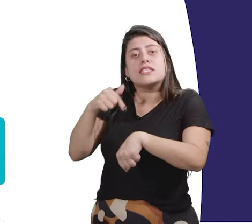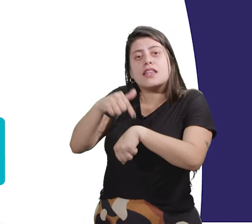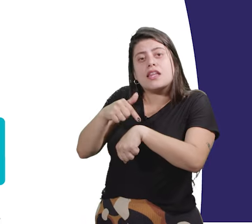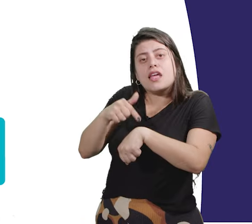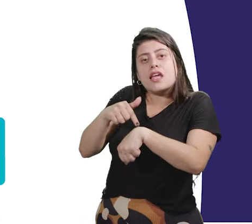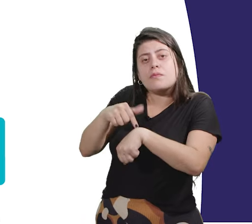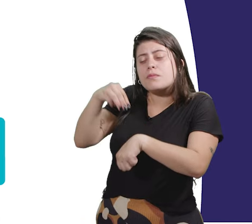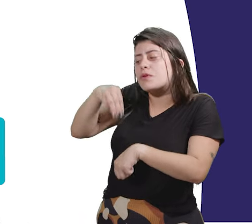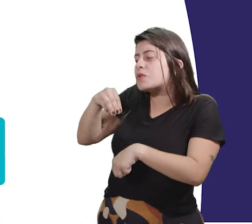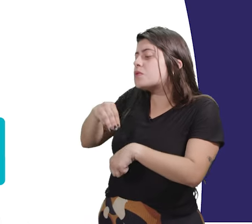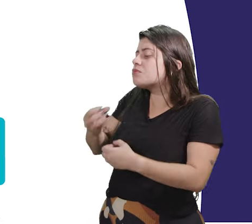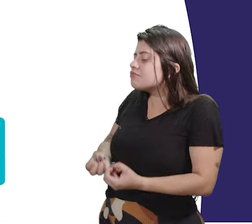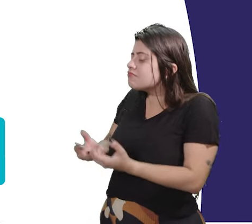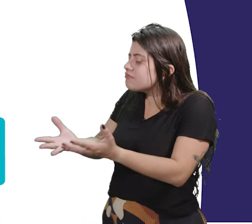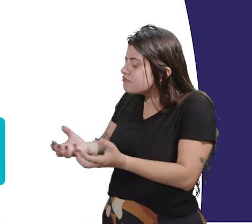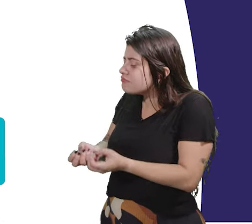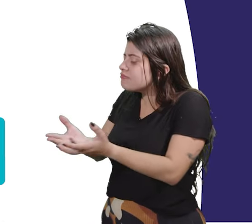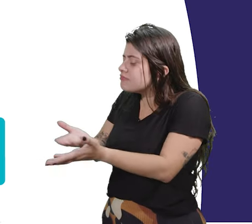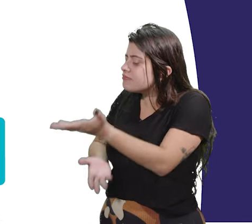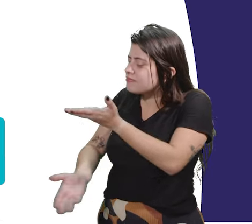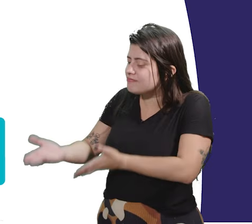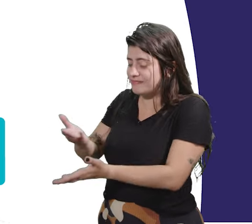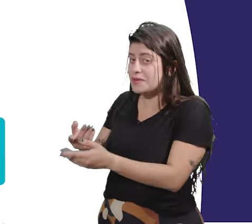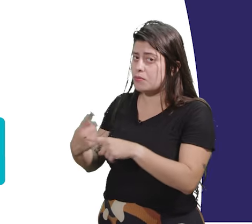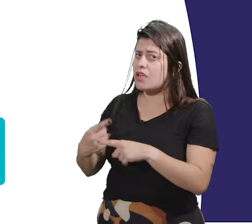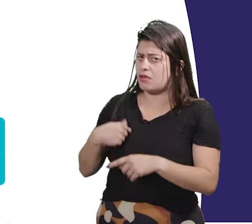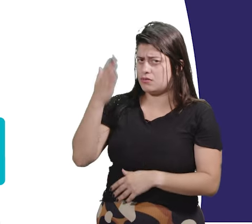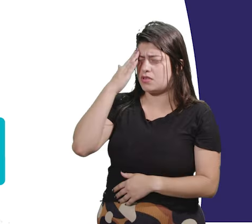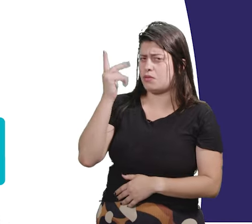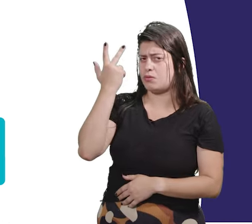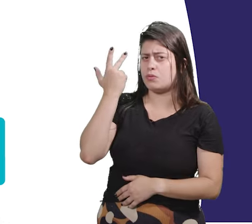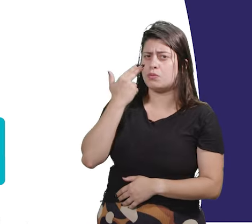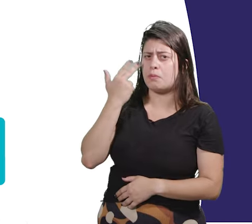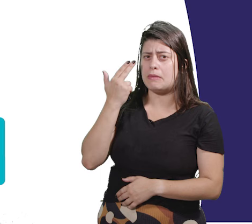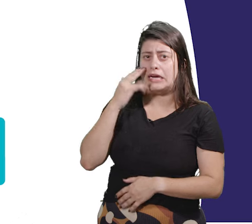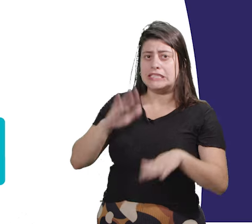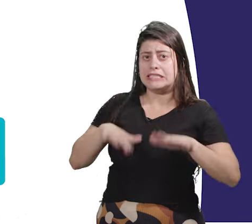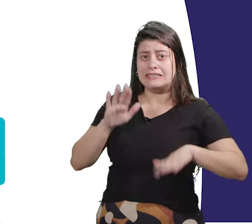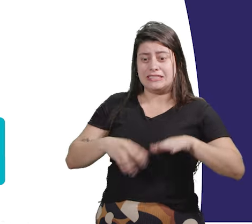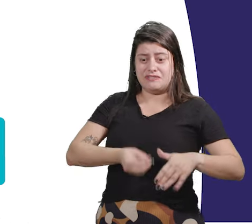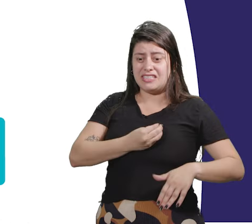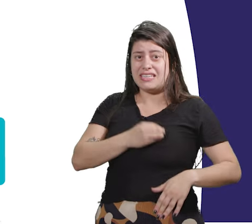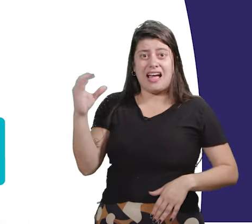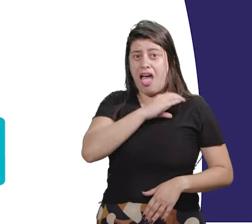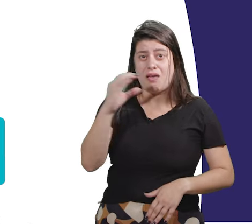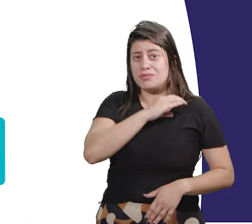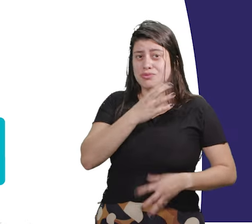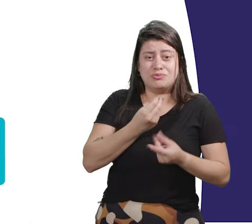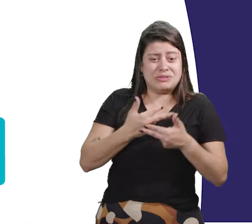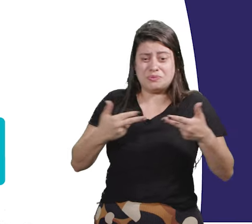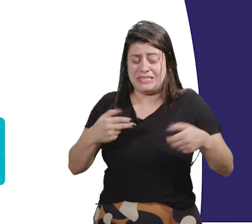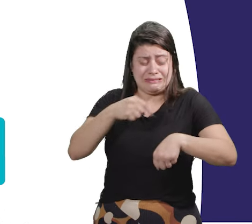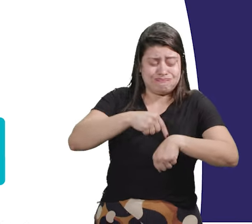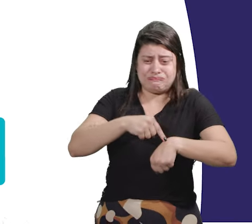criança ali, porque eu sei que às vezes corre, a gente sabe os corres, né? Eu sou mãe também, e às vezes a gente costuma falar, eu já falei